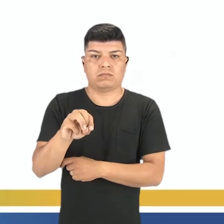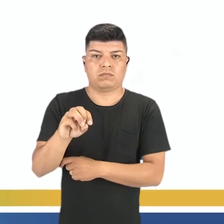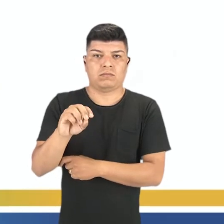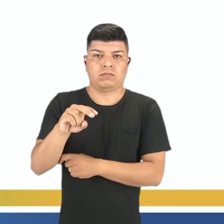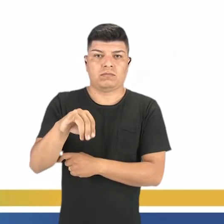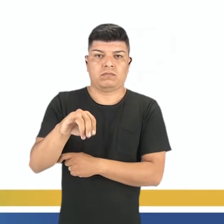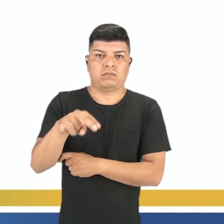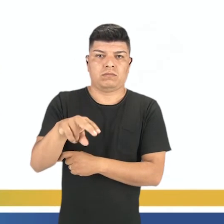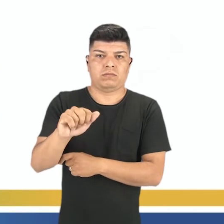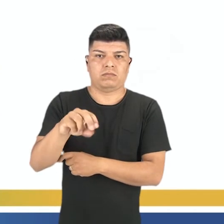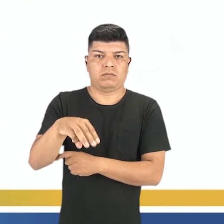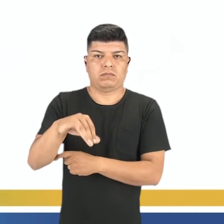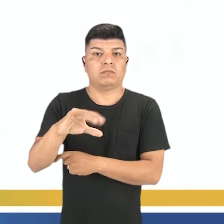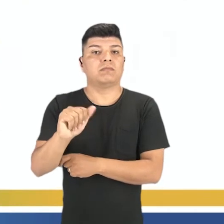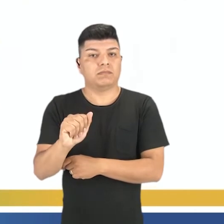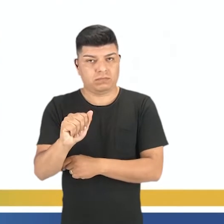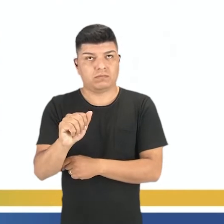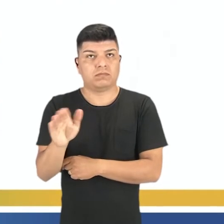estática.